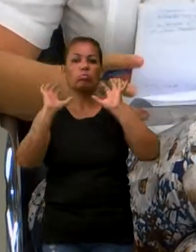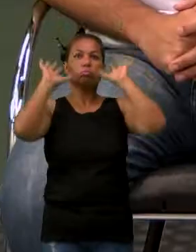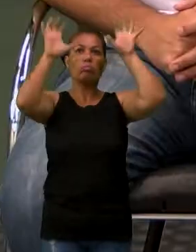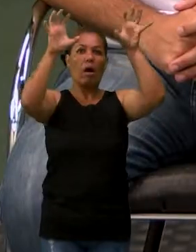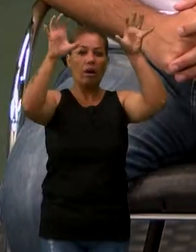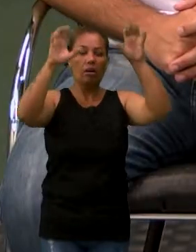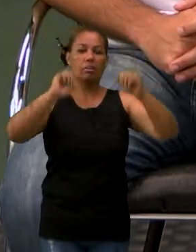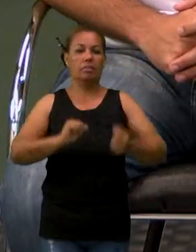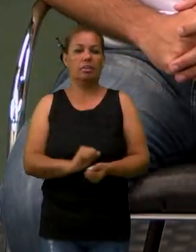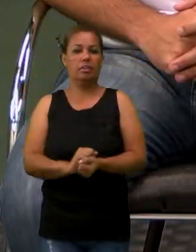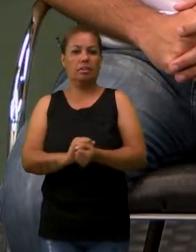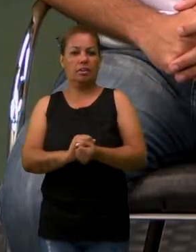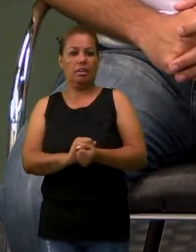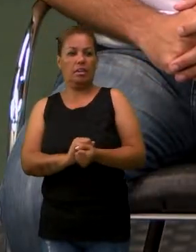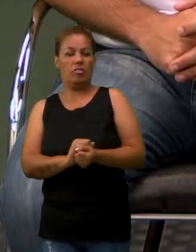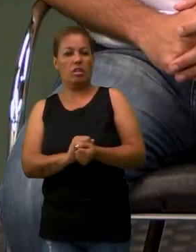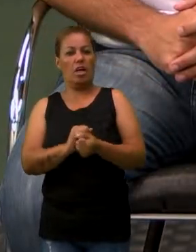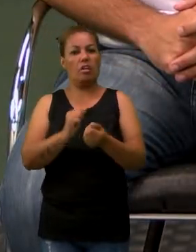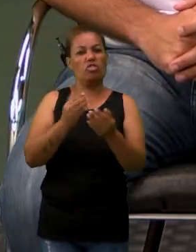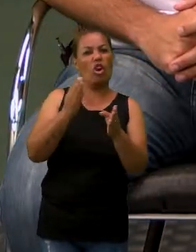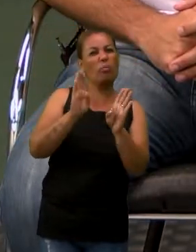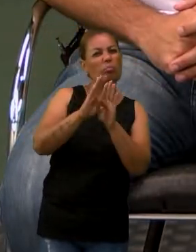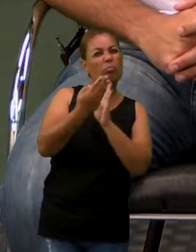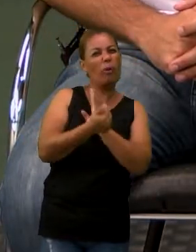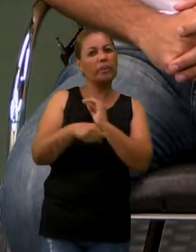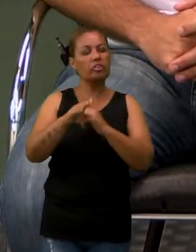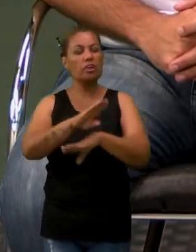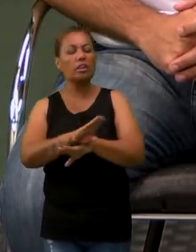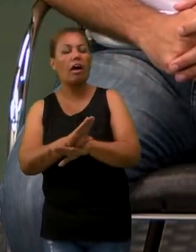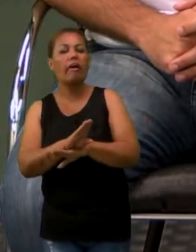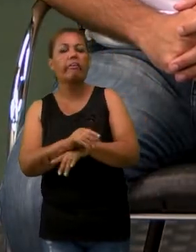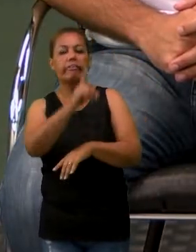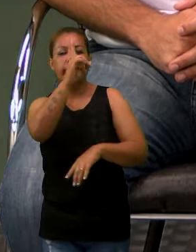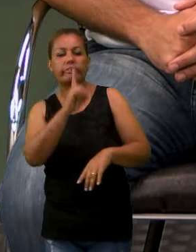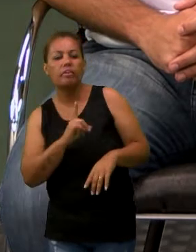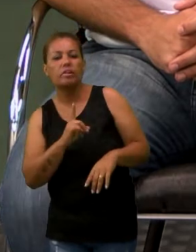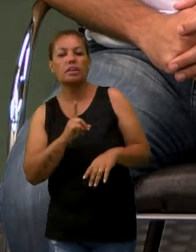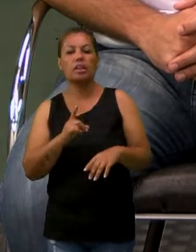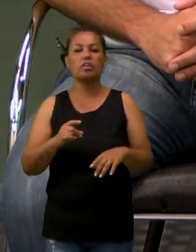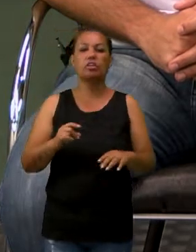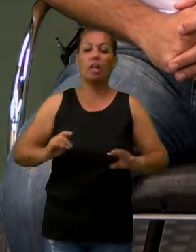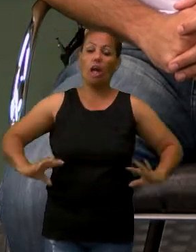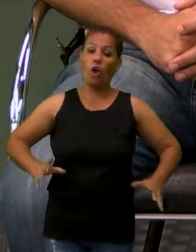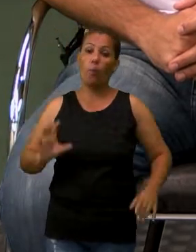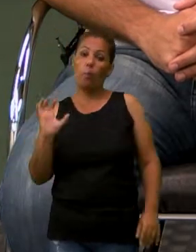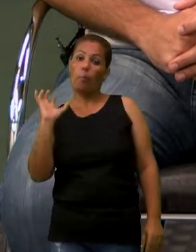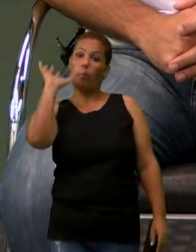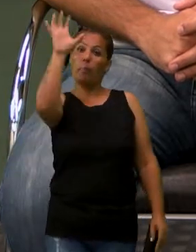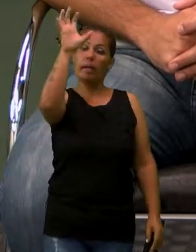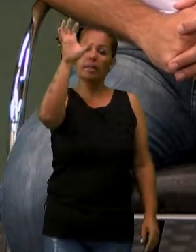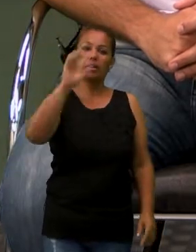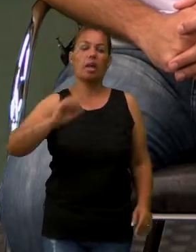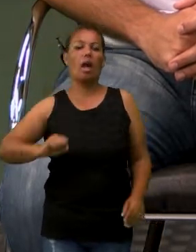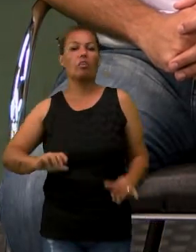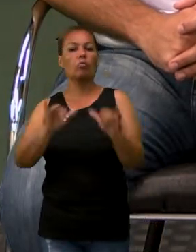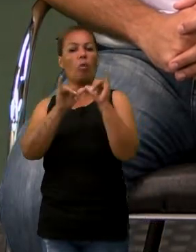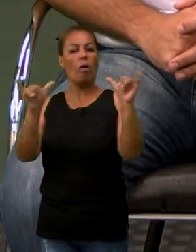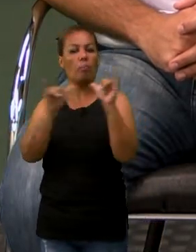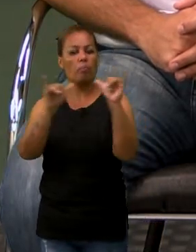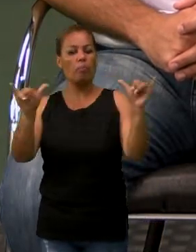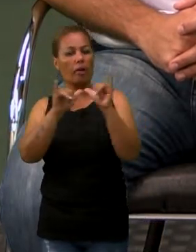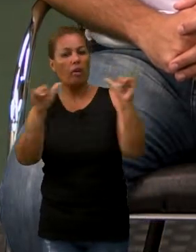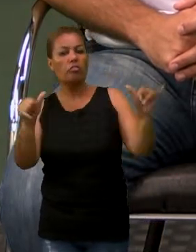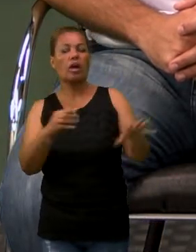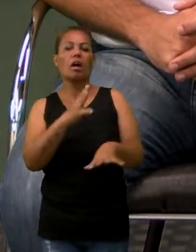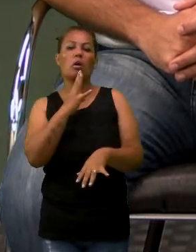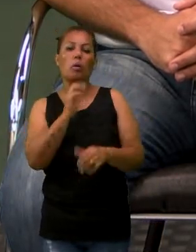é acho que é a porta de entrada do maioria dos deficientes é o basquete não é porque é o que é mais divulgado é o esporte mais